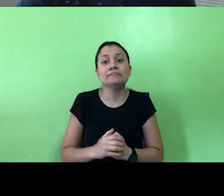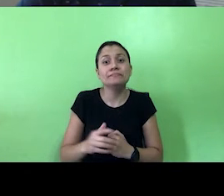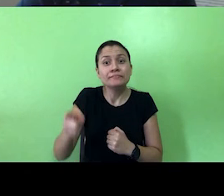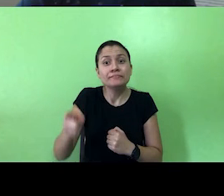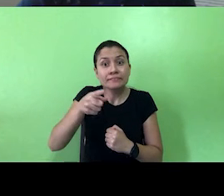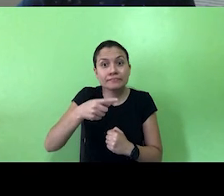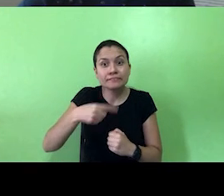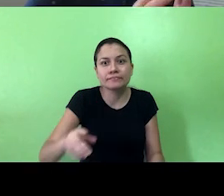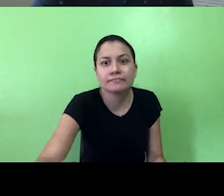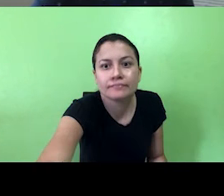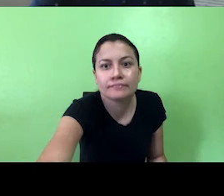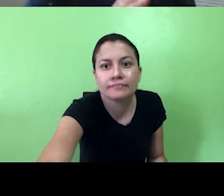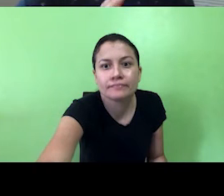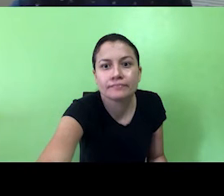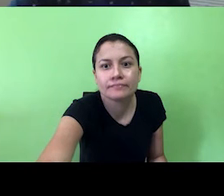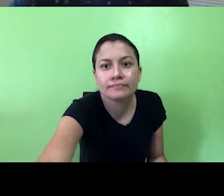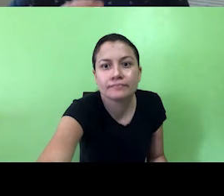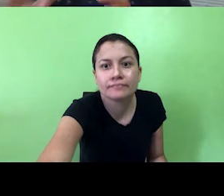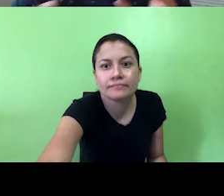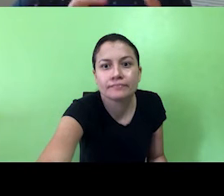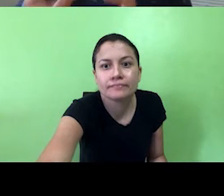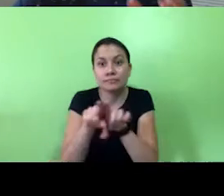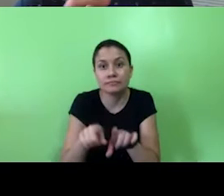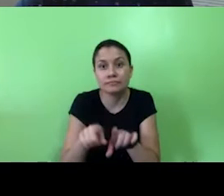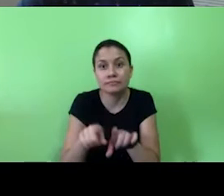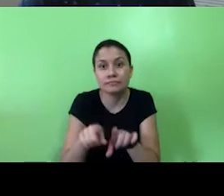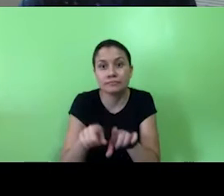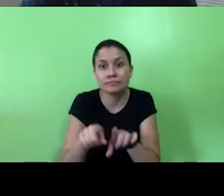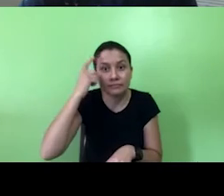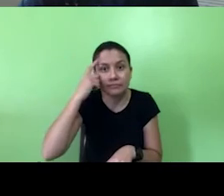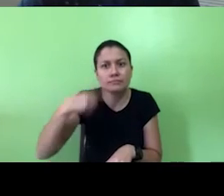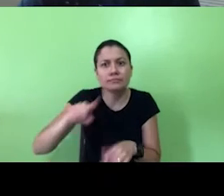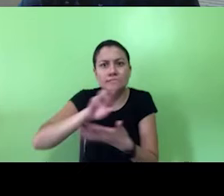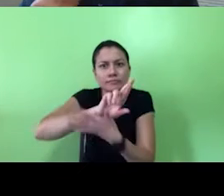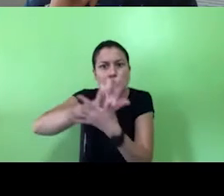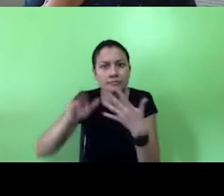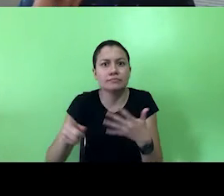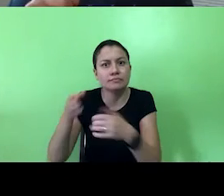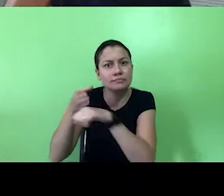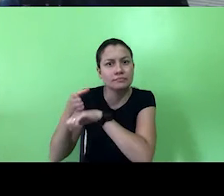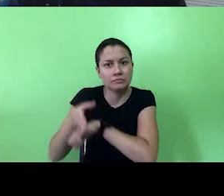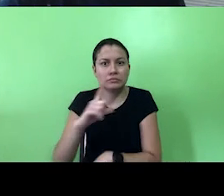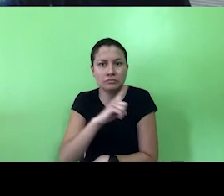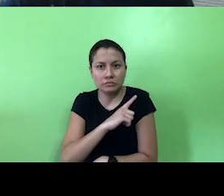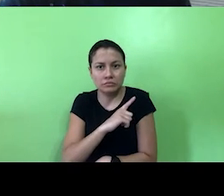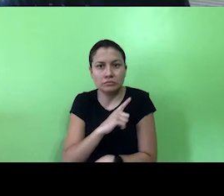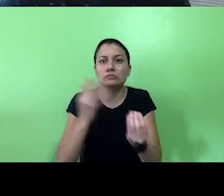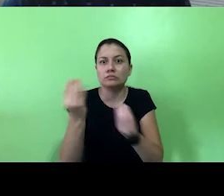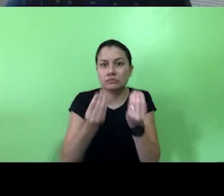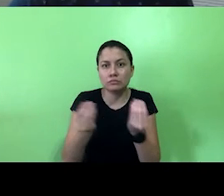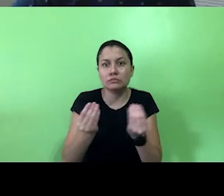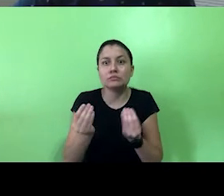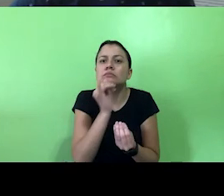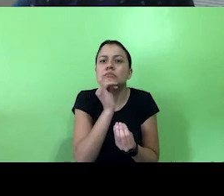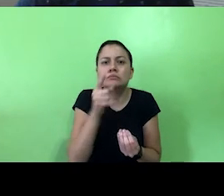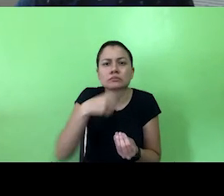do tempo lá no começo para poder achar o melhor cenário e a melhor configuração de tudo isso. E falando em configuração, a gente